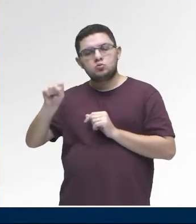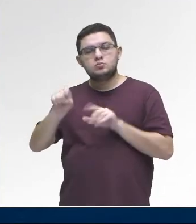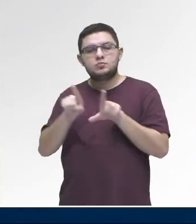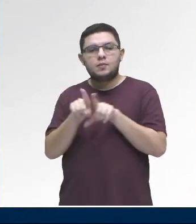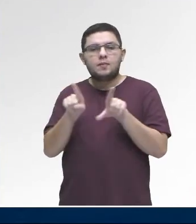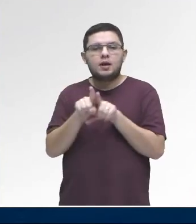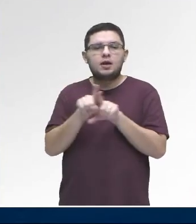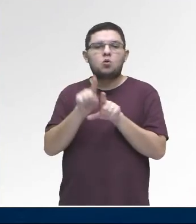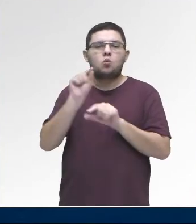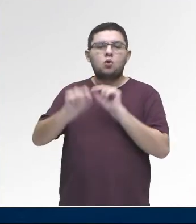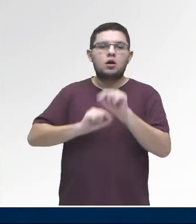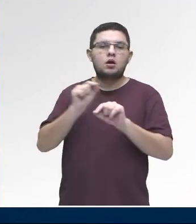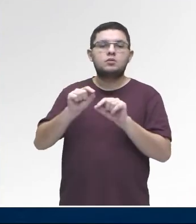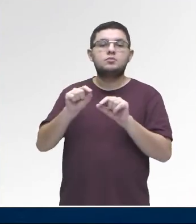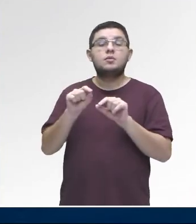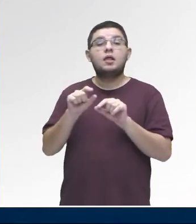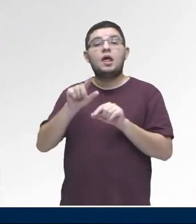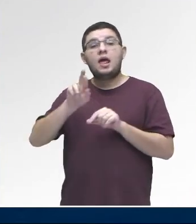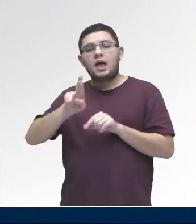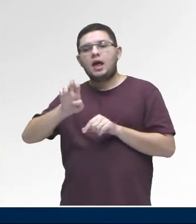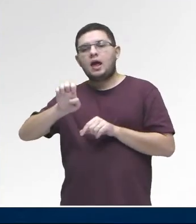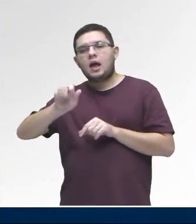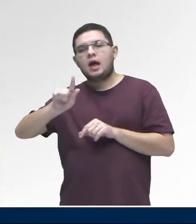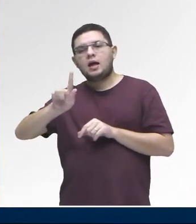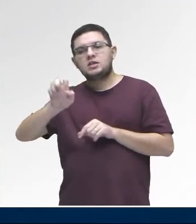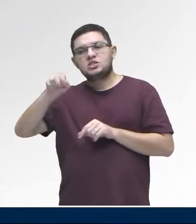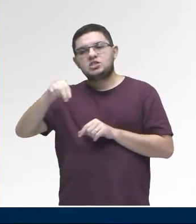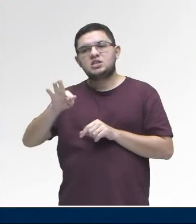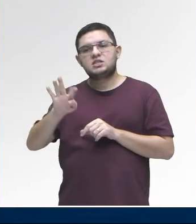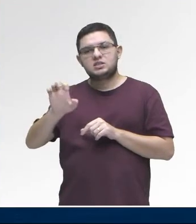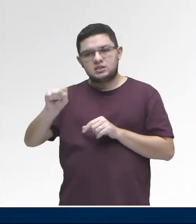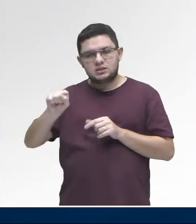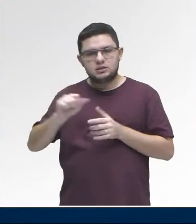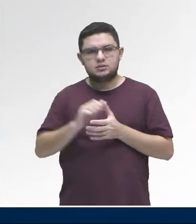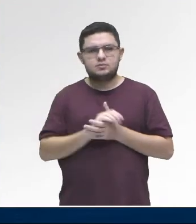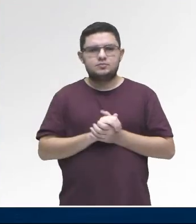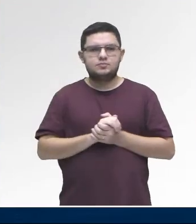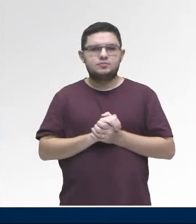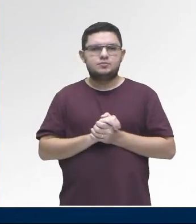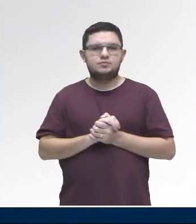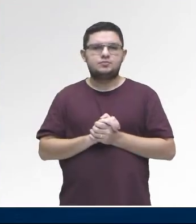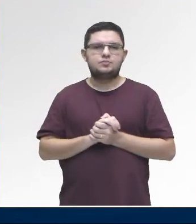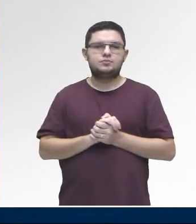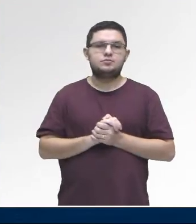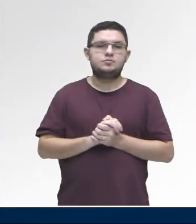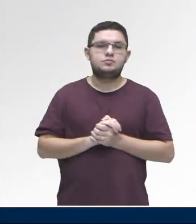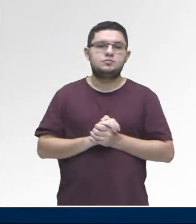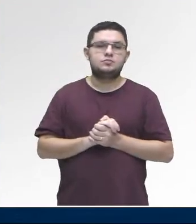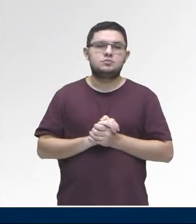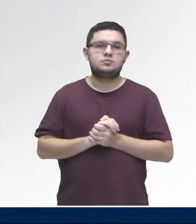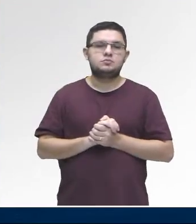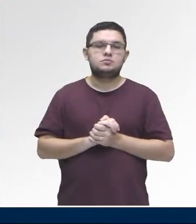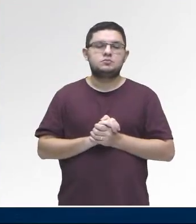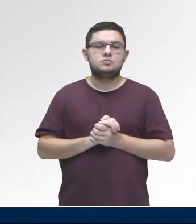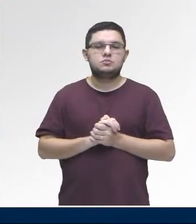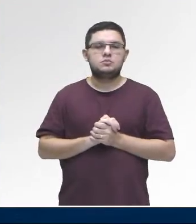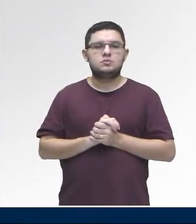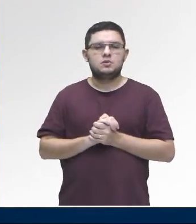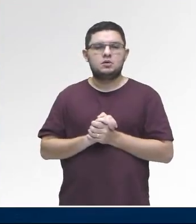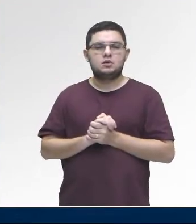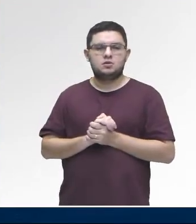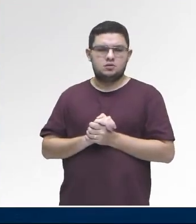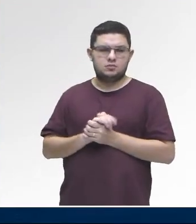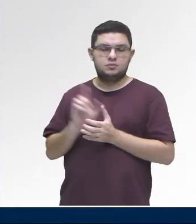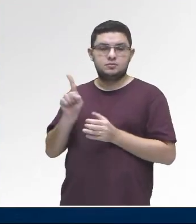Então, a constante de ionização de um ácido, para a gente